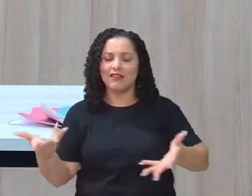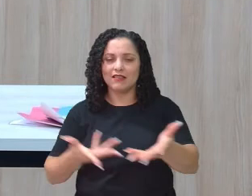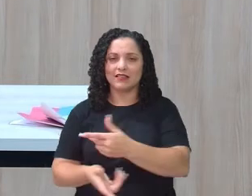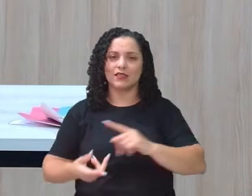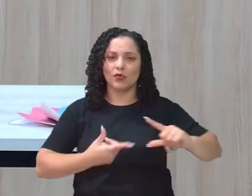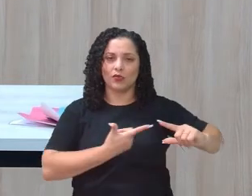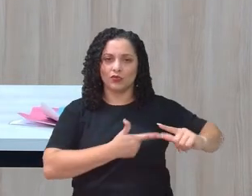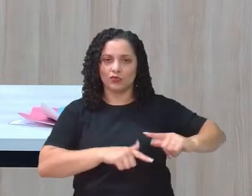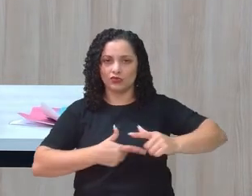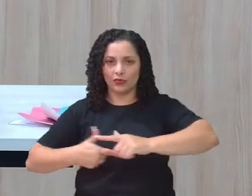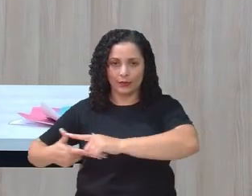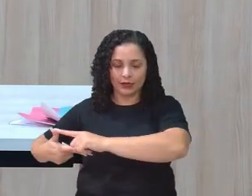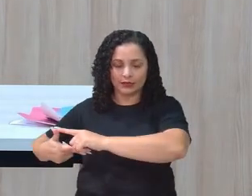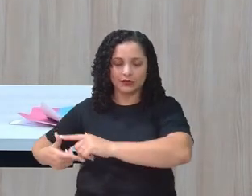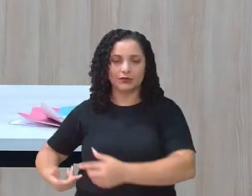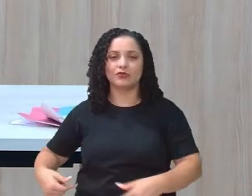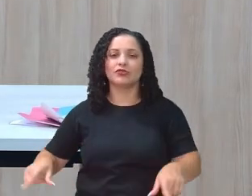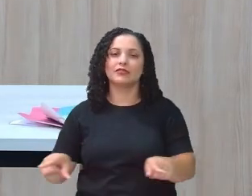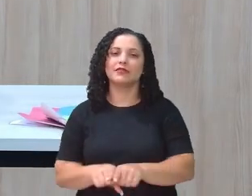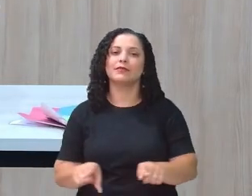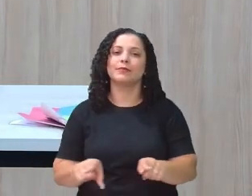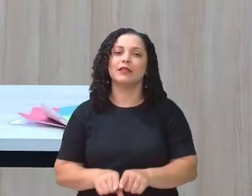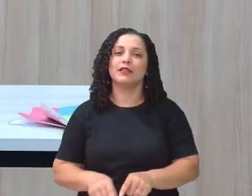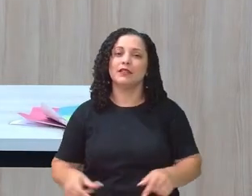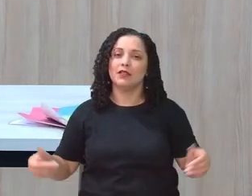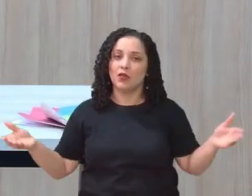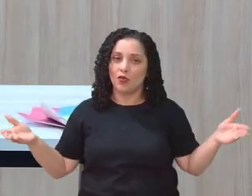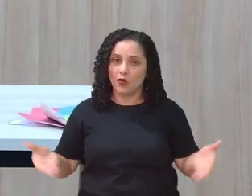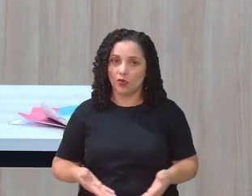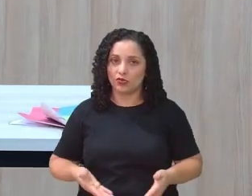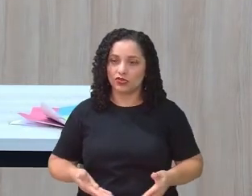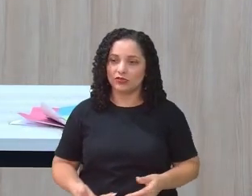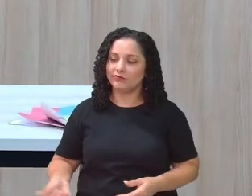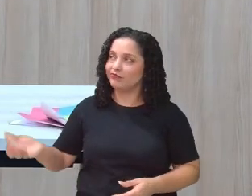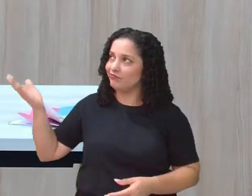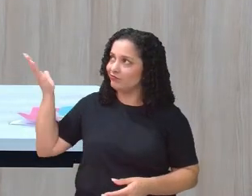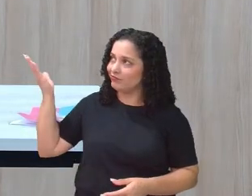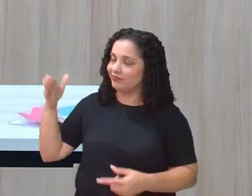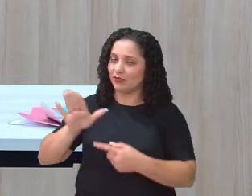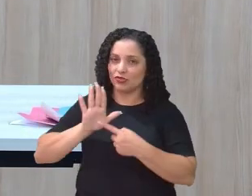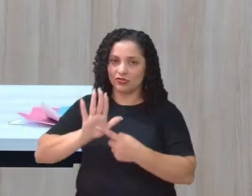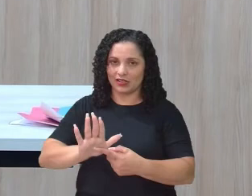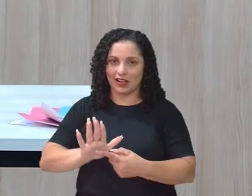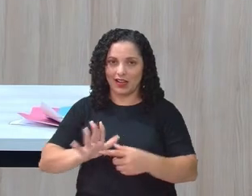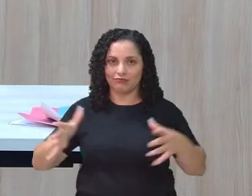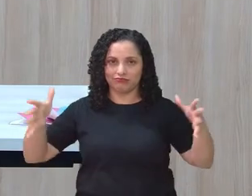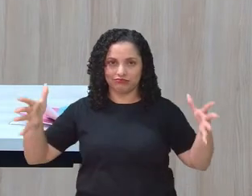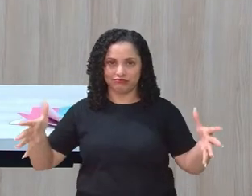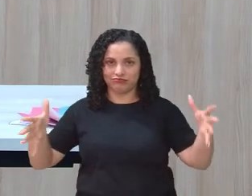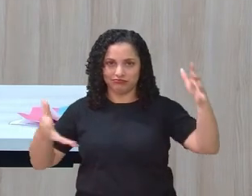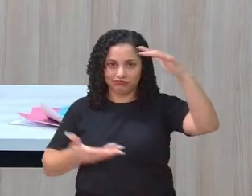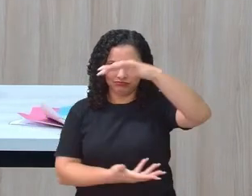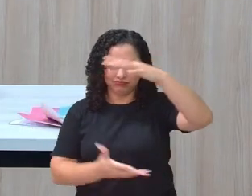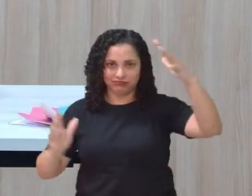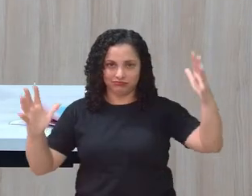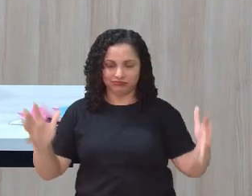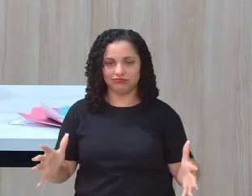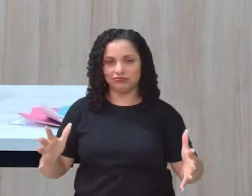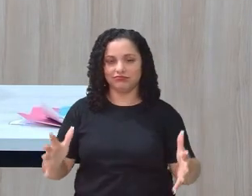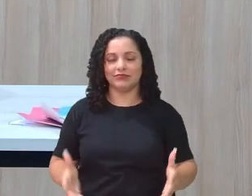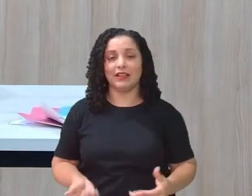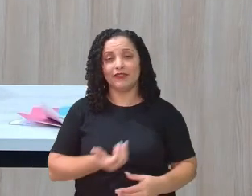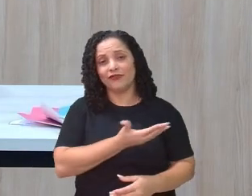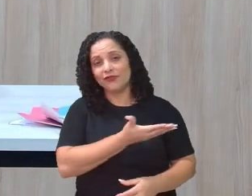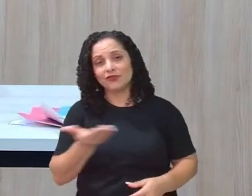nossos poliedros. E no caso aqui de hoje eu trouxe aqui um prisma, certo? Então, espero que